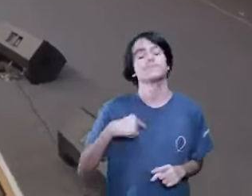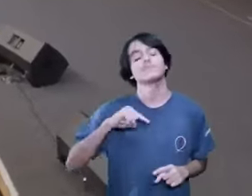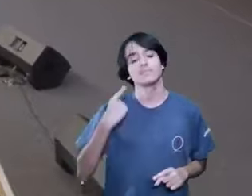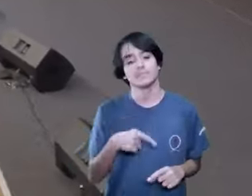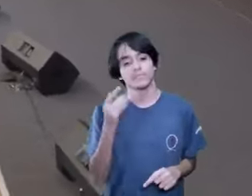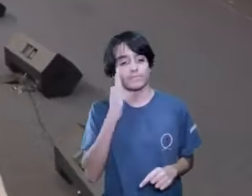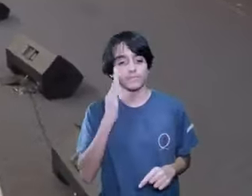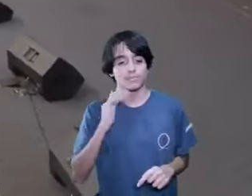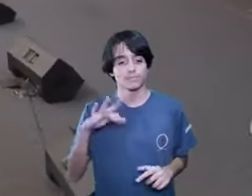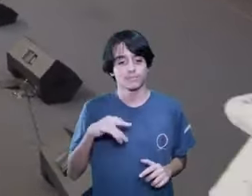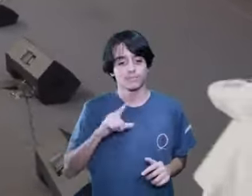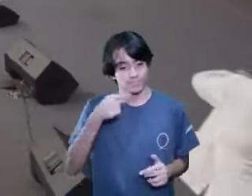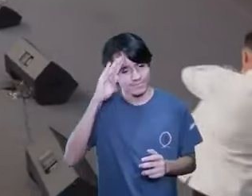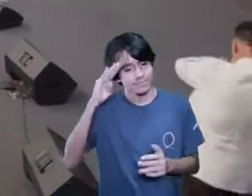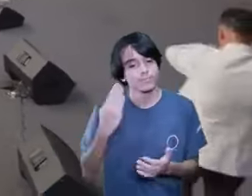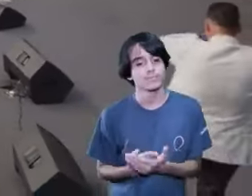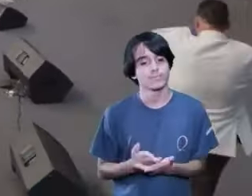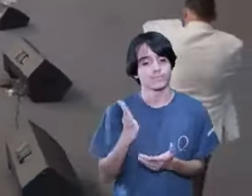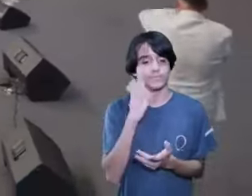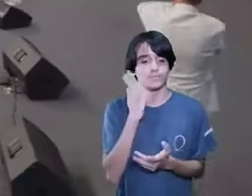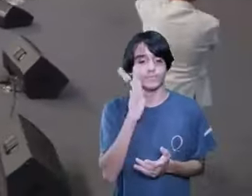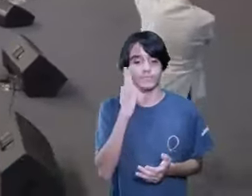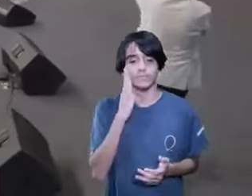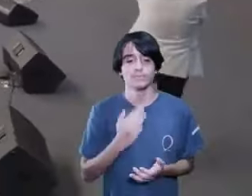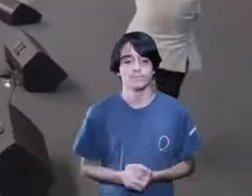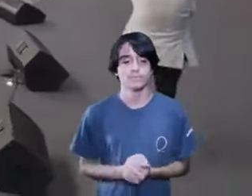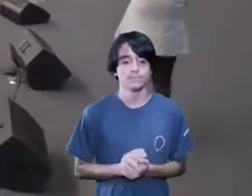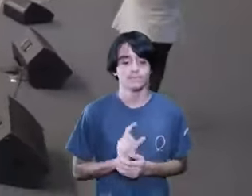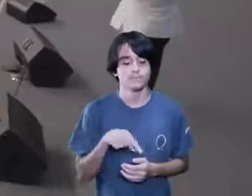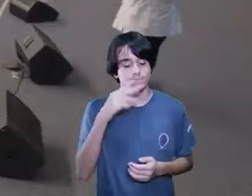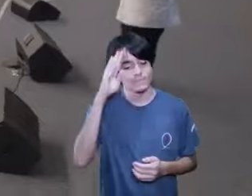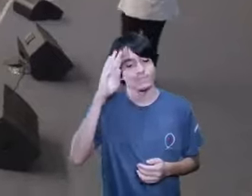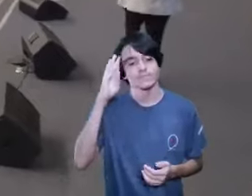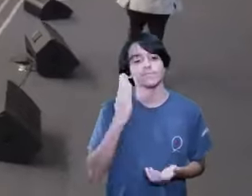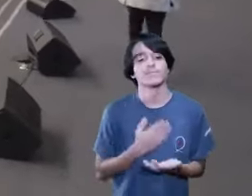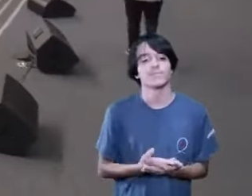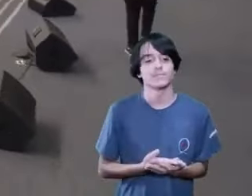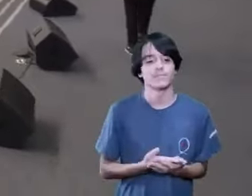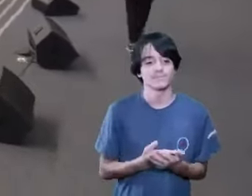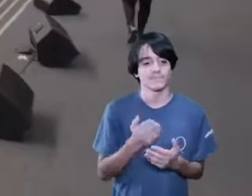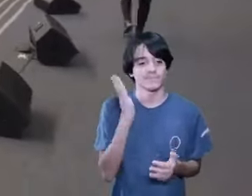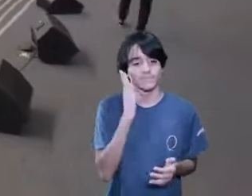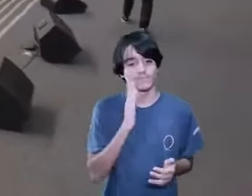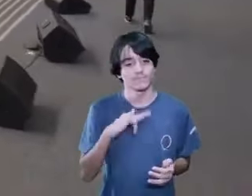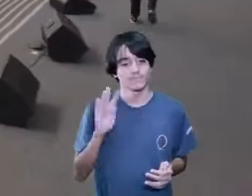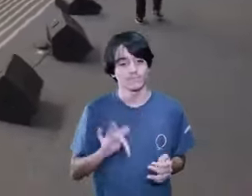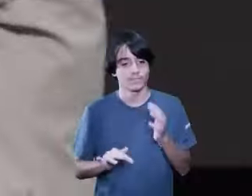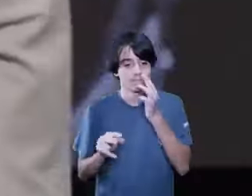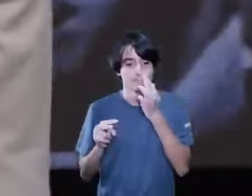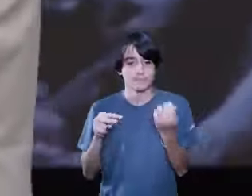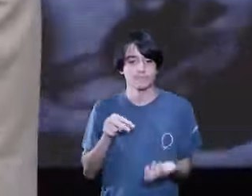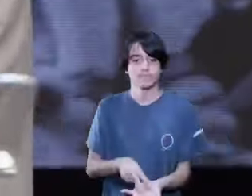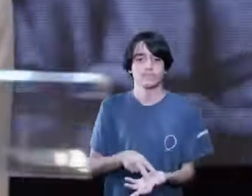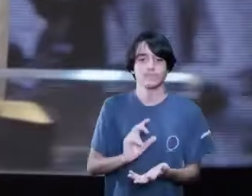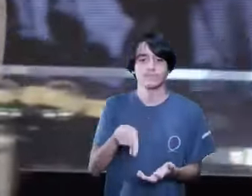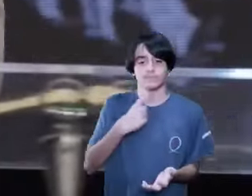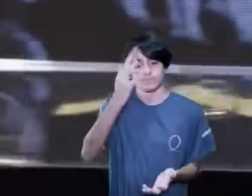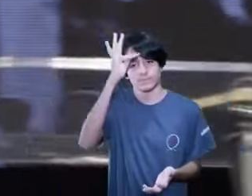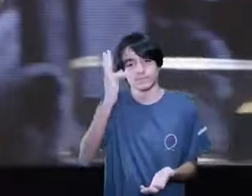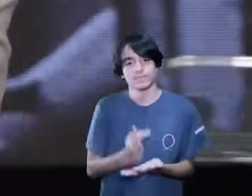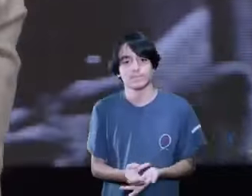em quem temos crido, sabemos em quem confiamos, sabemos em quem está firmada a nossa